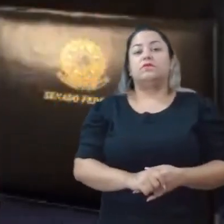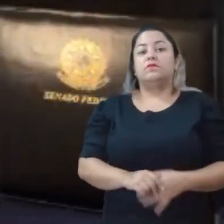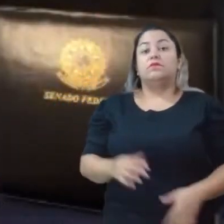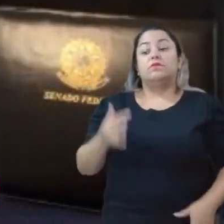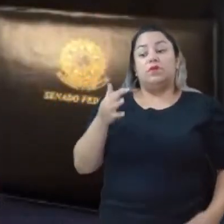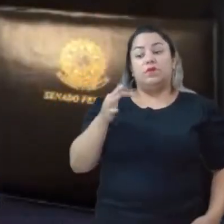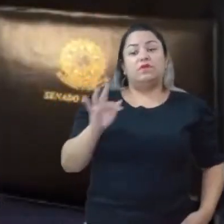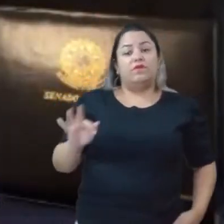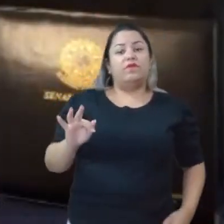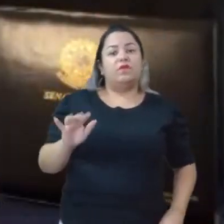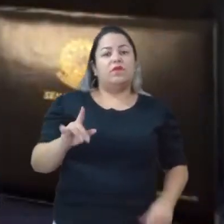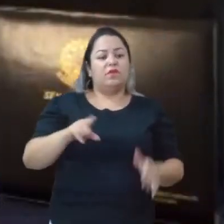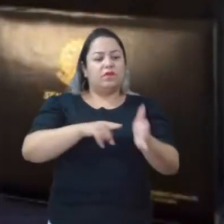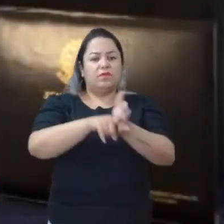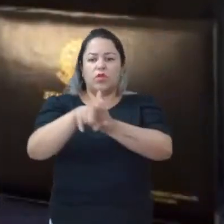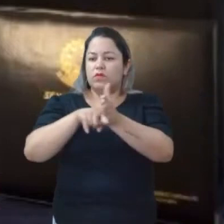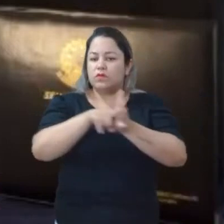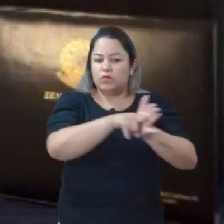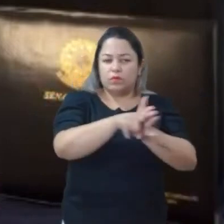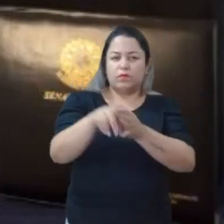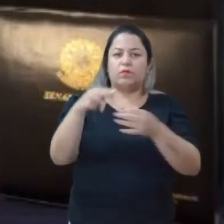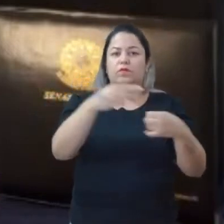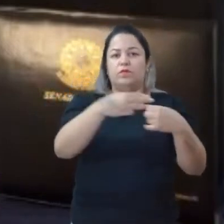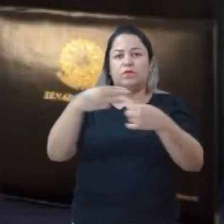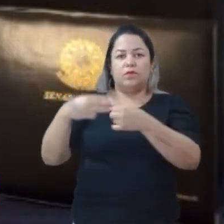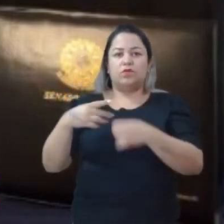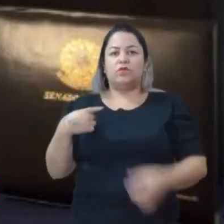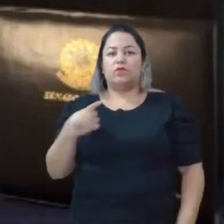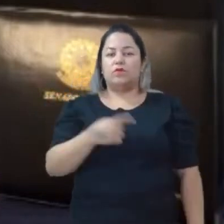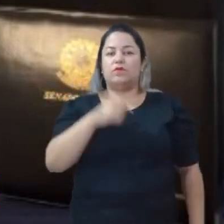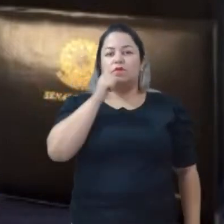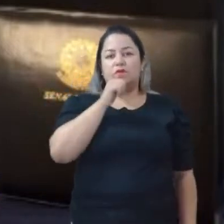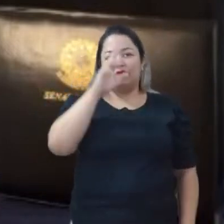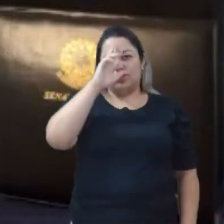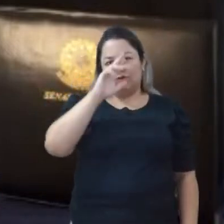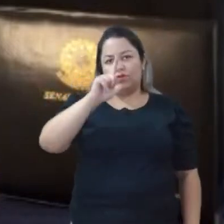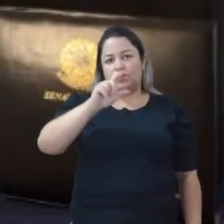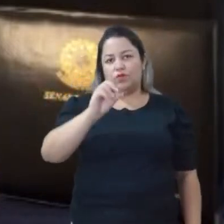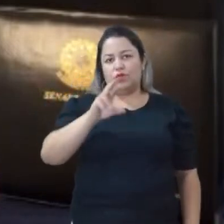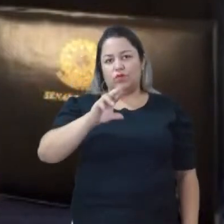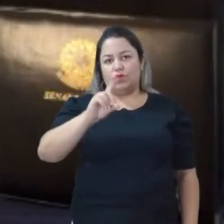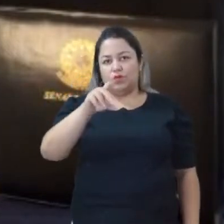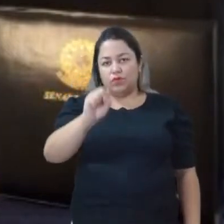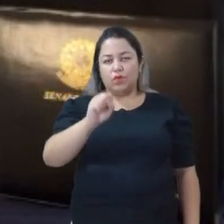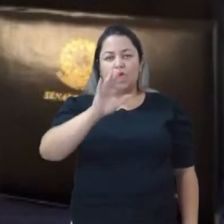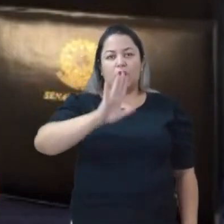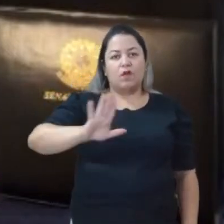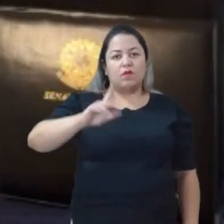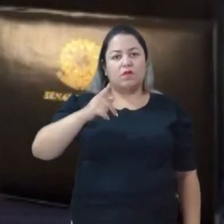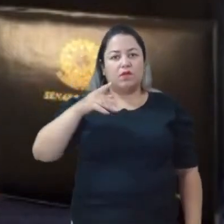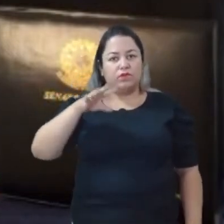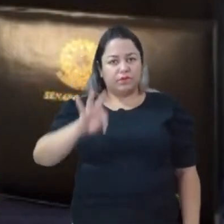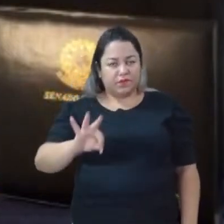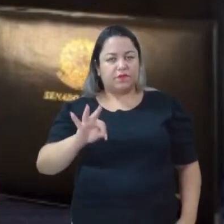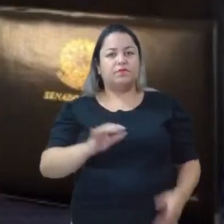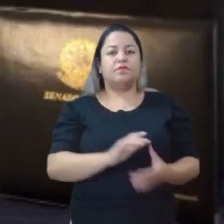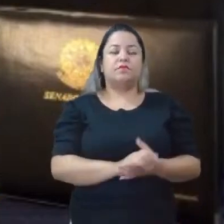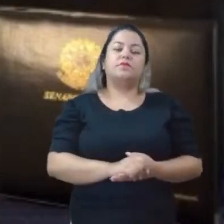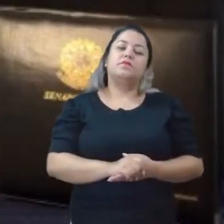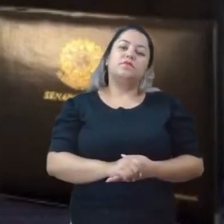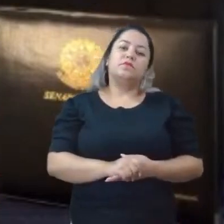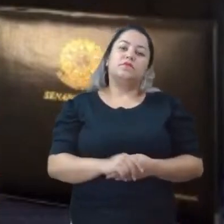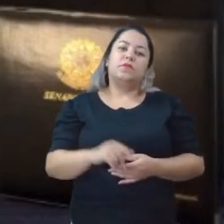Federal está investigando no município de Nossa Senhora de Lourdes, um candidato do PT, né, que